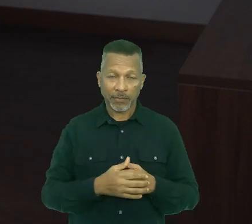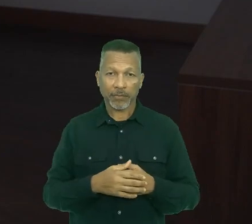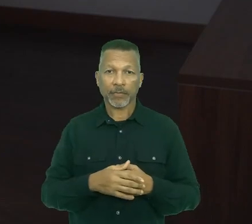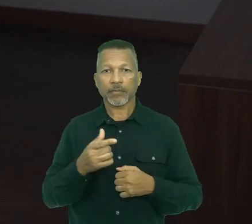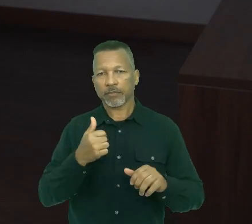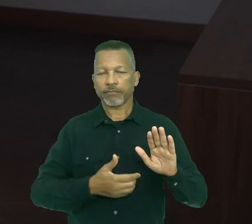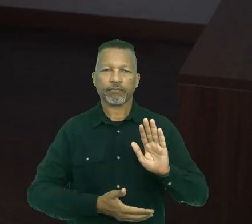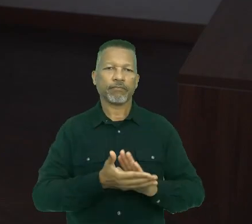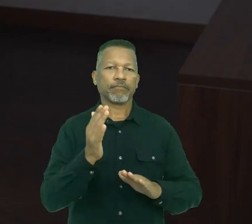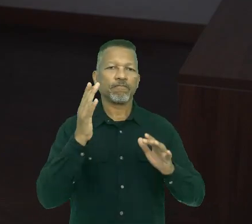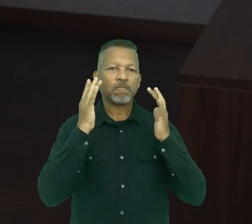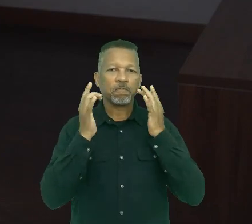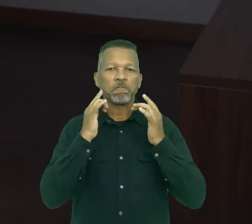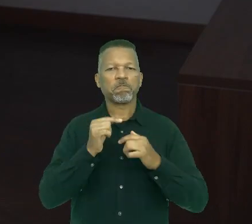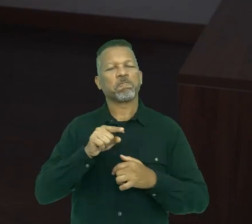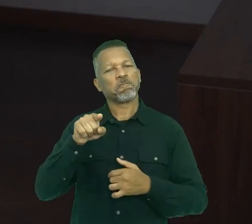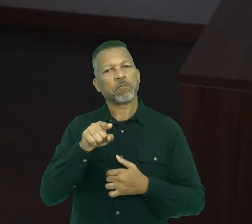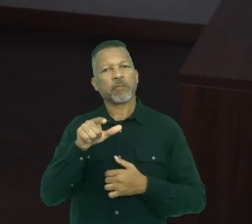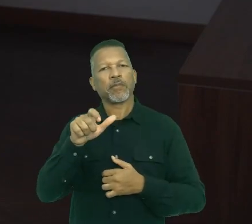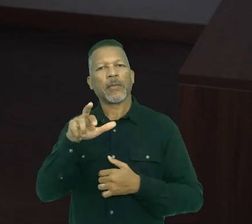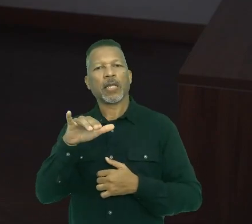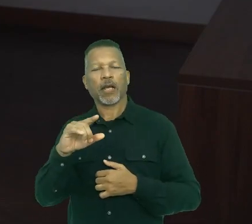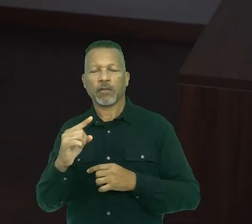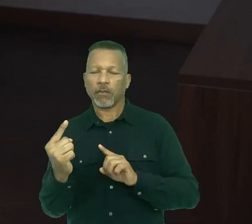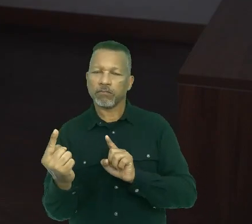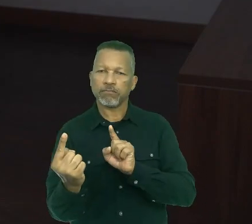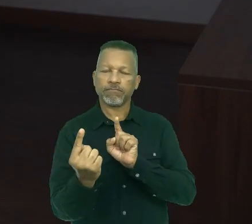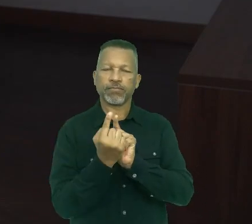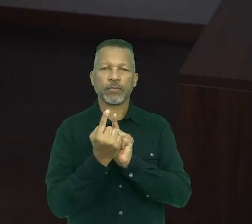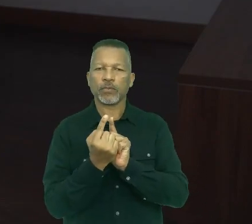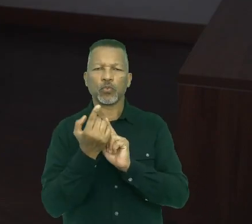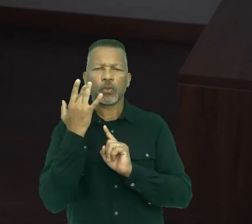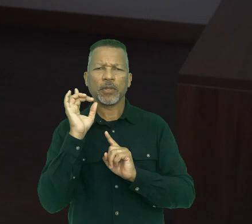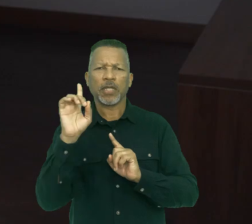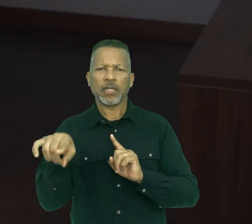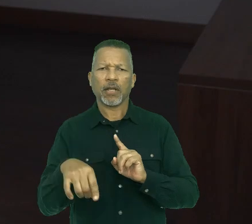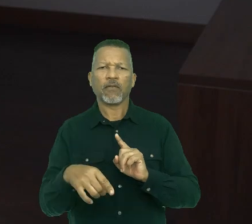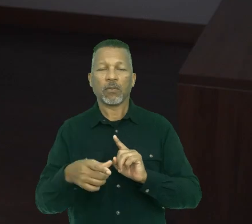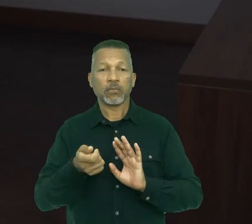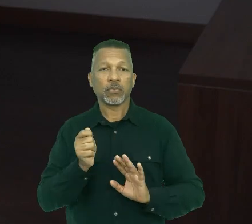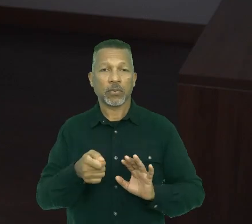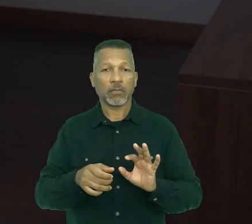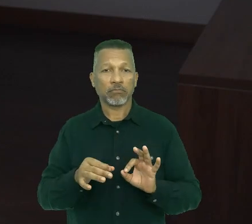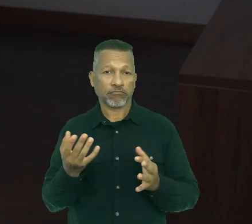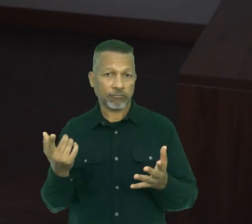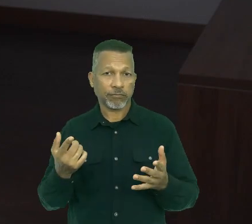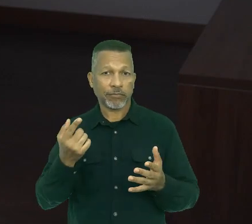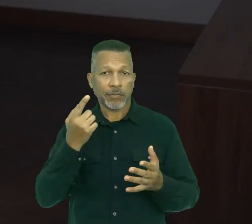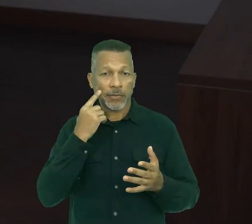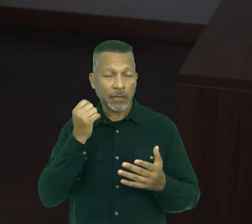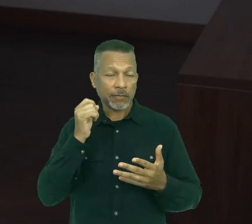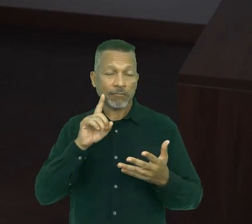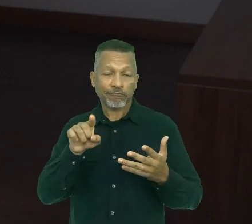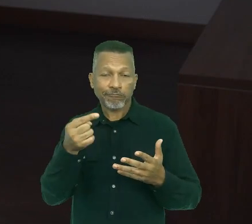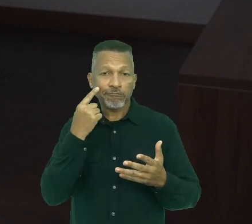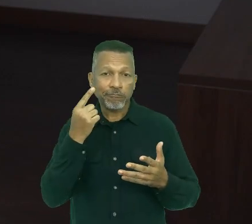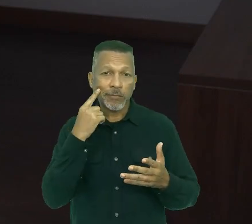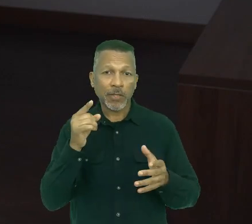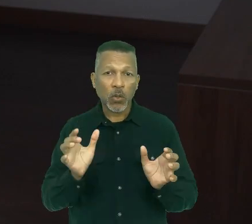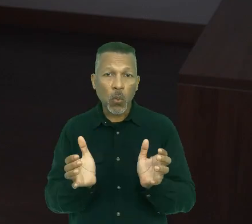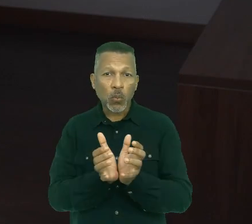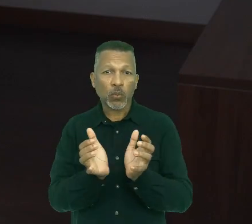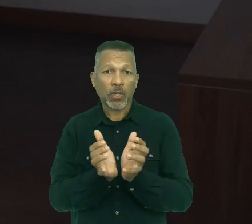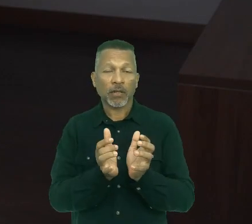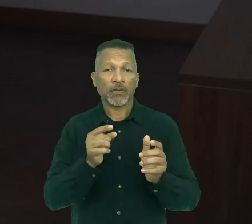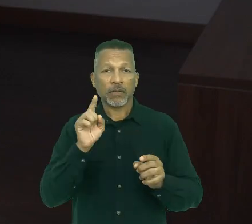do teatro, o Ricardo aproxima de mim, eu não sabia que ele estava no jurado. Foi o Zé Lopes que o chamou e tal. O Zé Lopes que coordenava o festival.